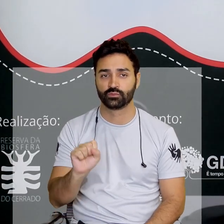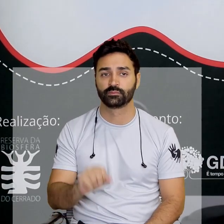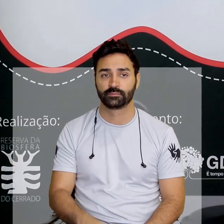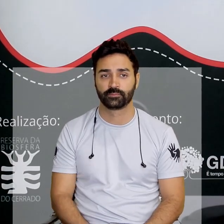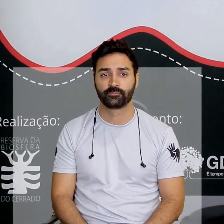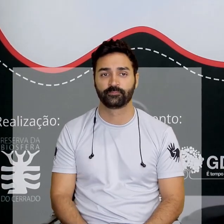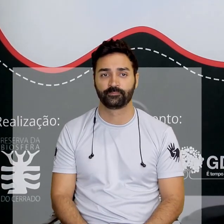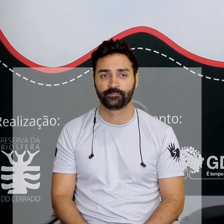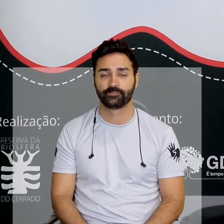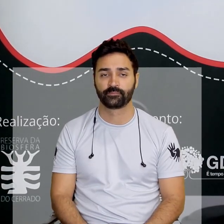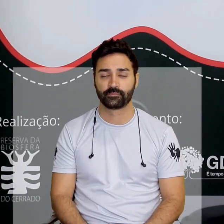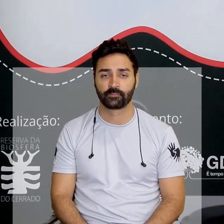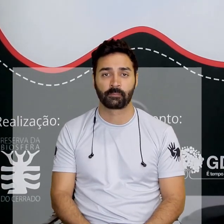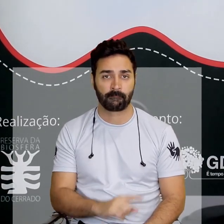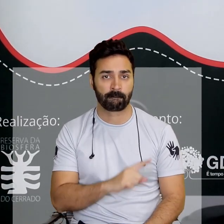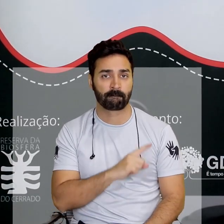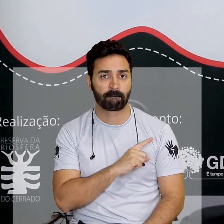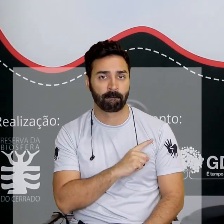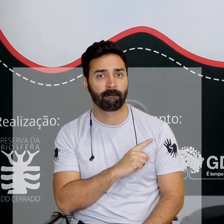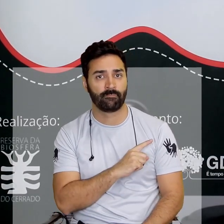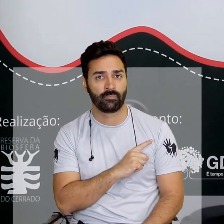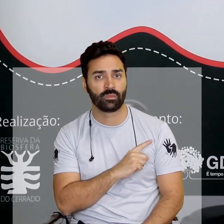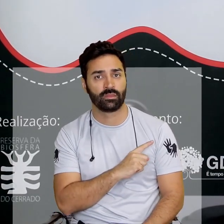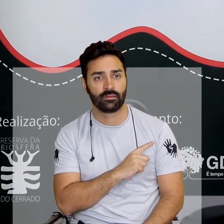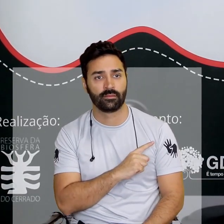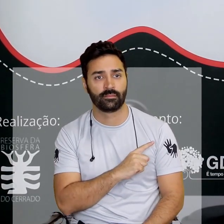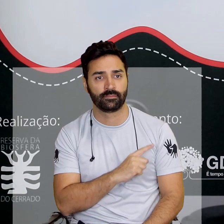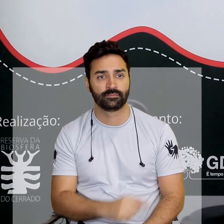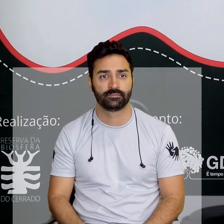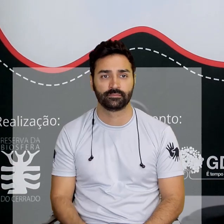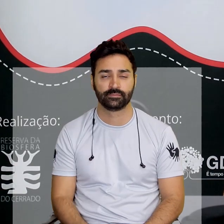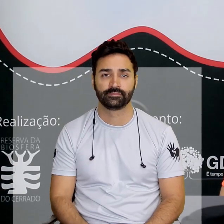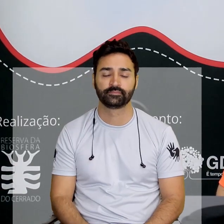O S de dentro para fora.